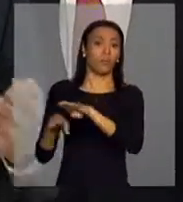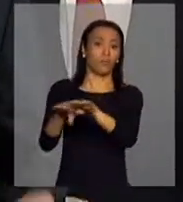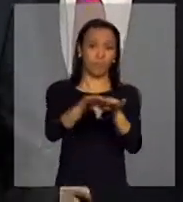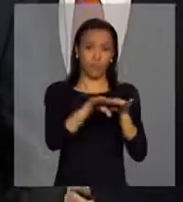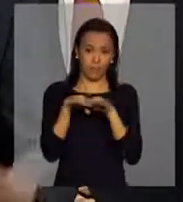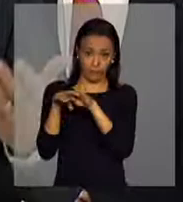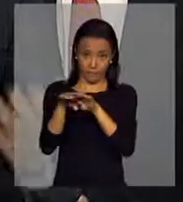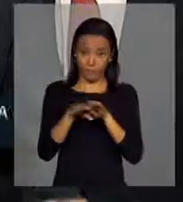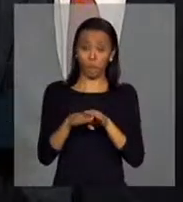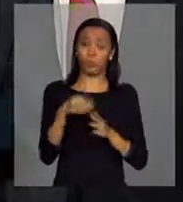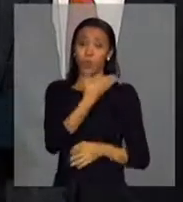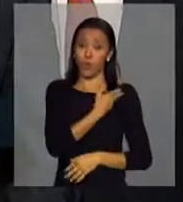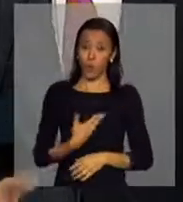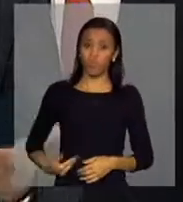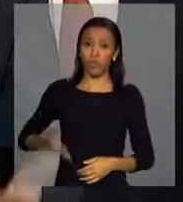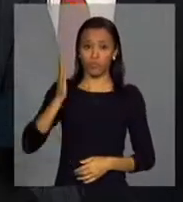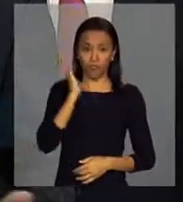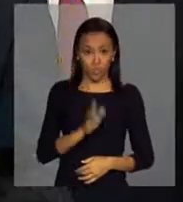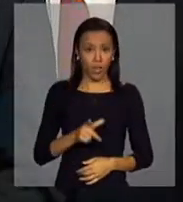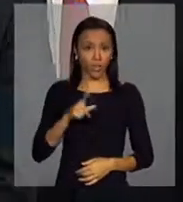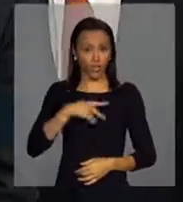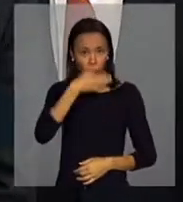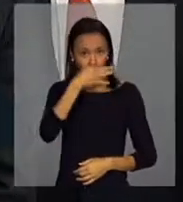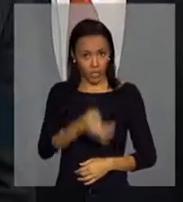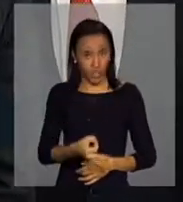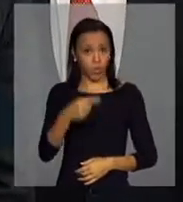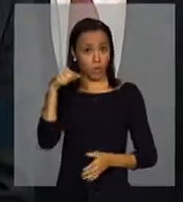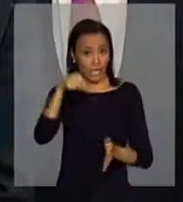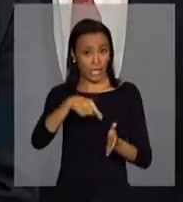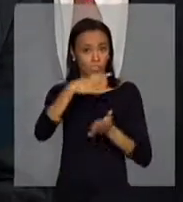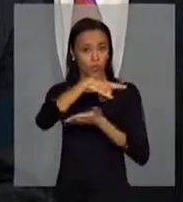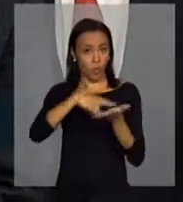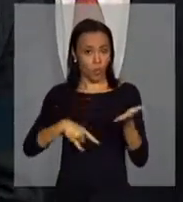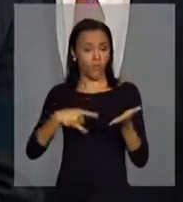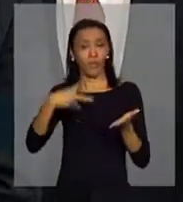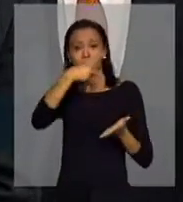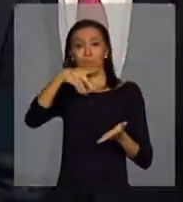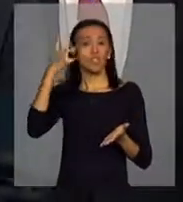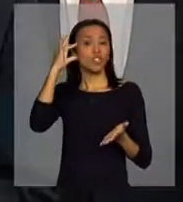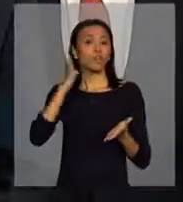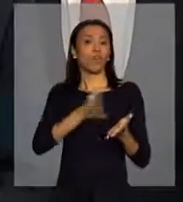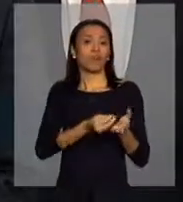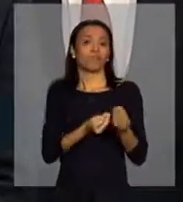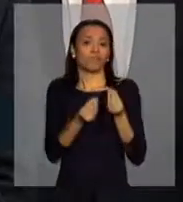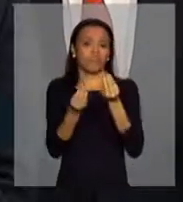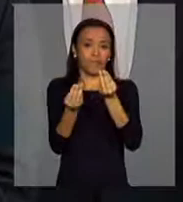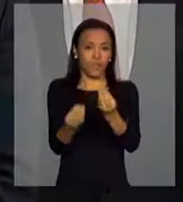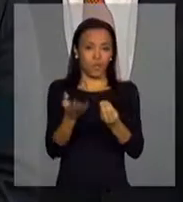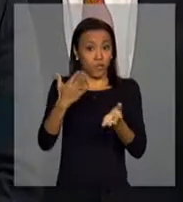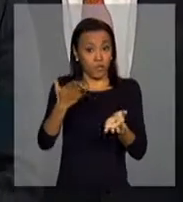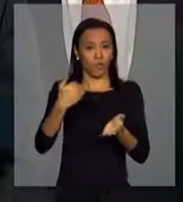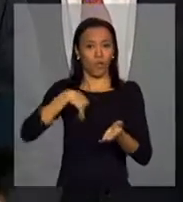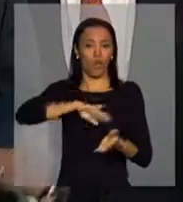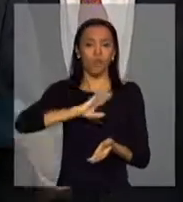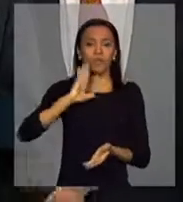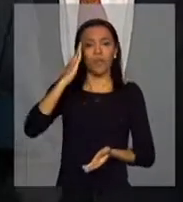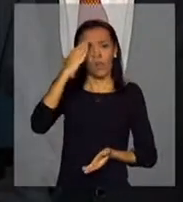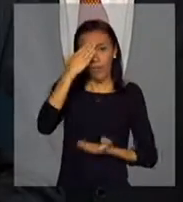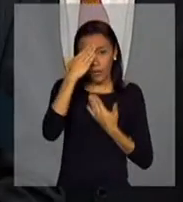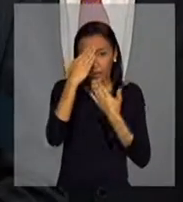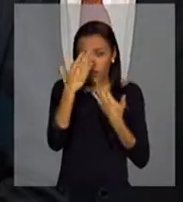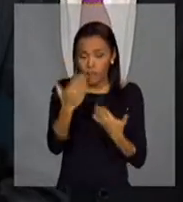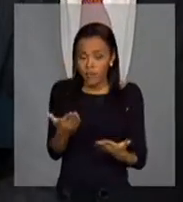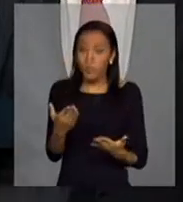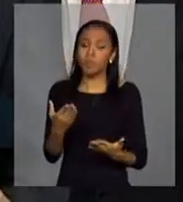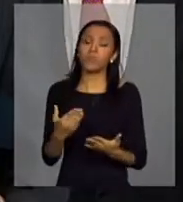uma posição nessa direção com um documento que a presidenta Dilma entregou. Portanto, nós agradecemos a posição da